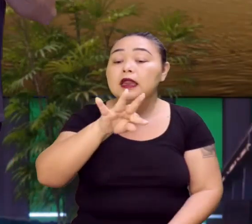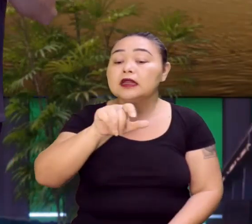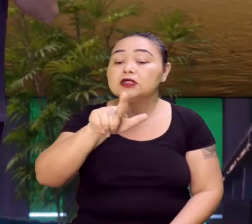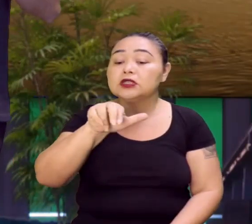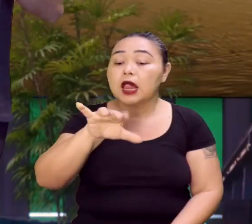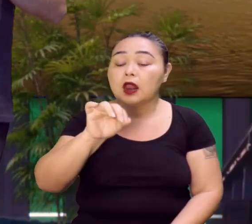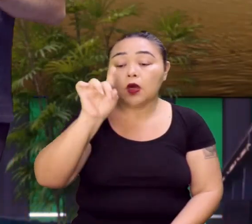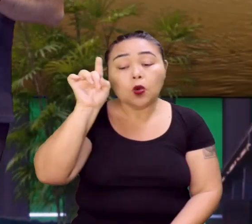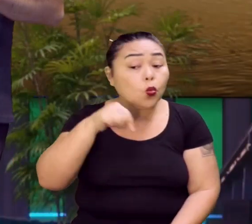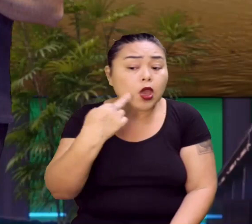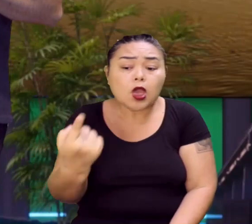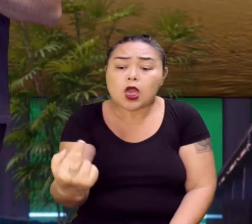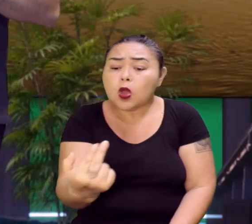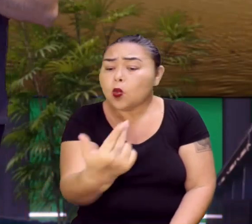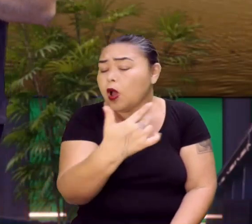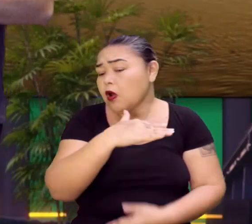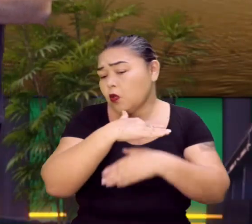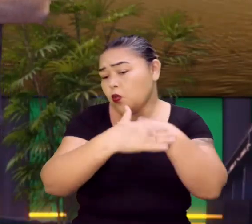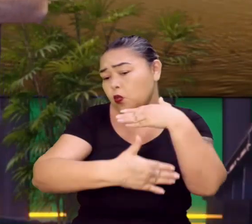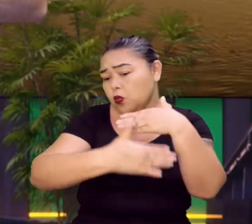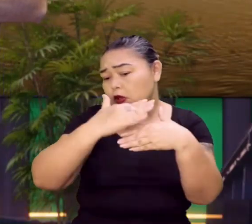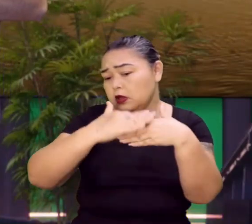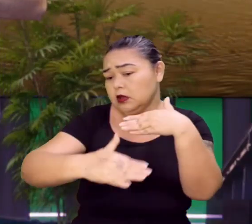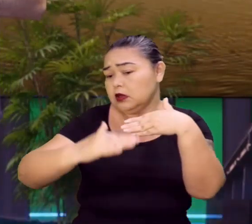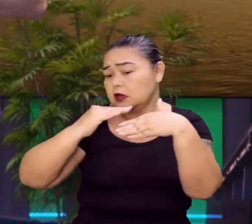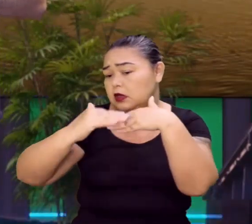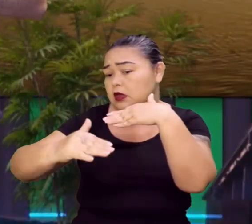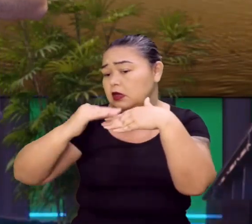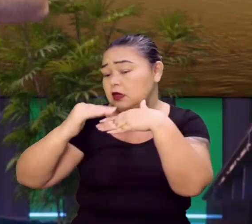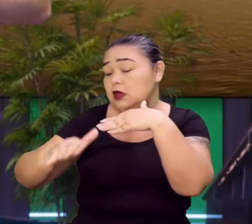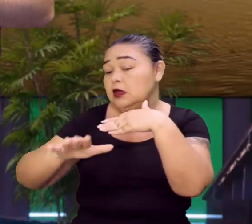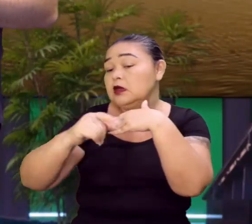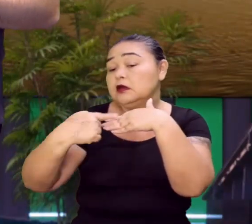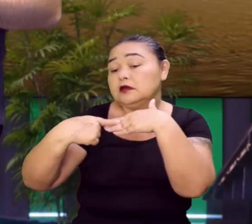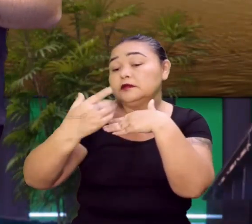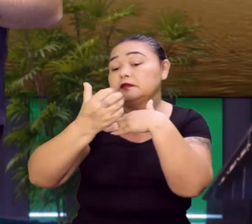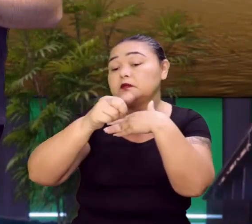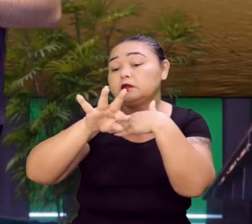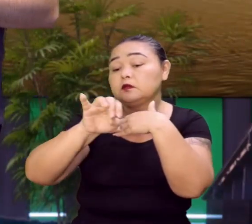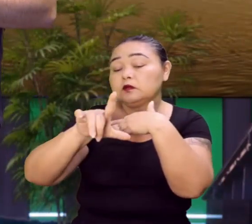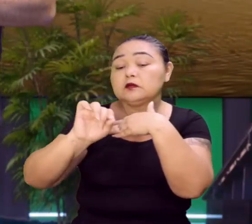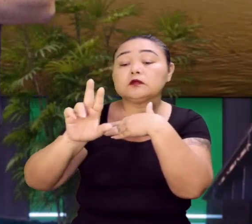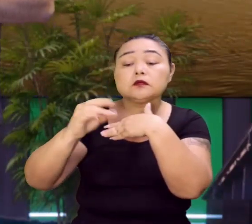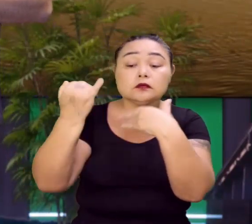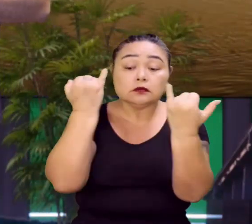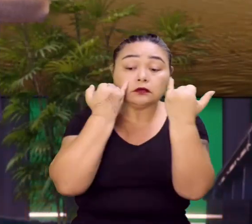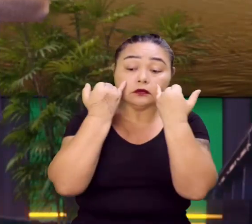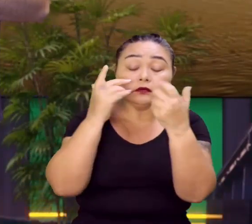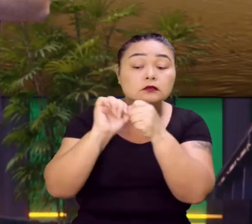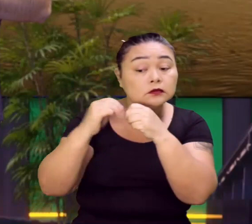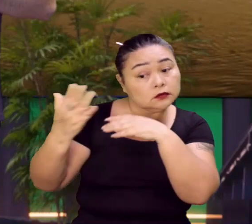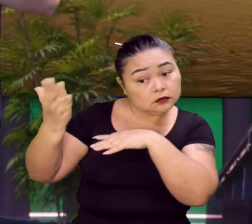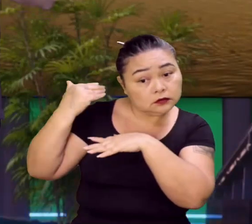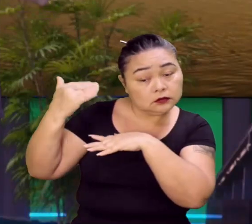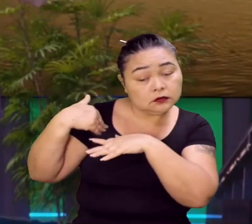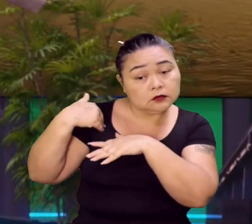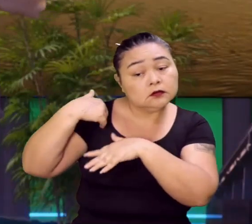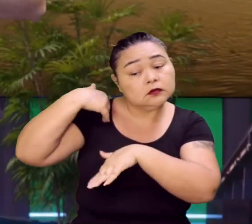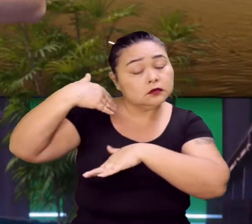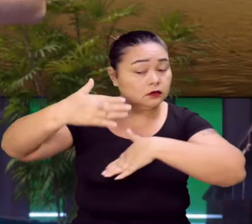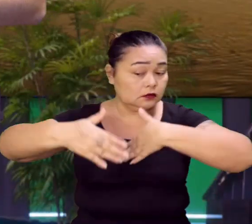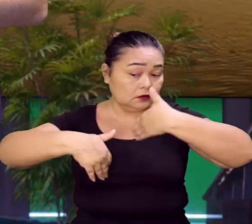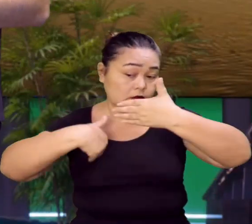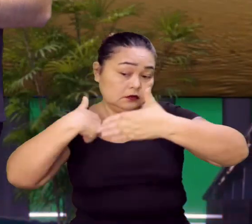referir ao quê? A escudos cristalinos. A área de formação antiga, né, professor Jorge? Onde, ao passar